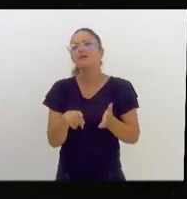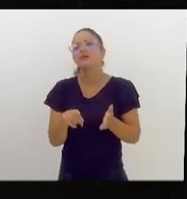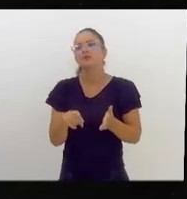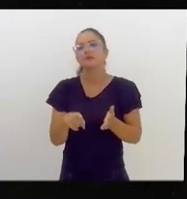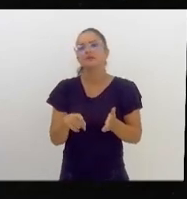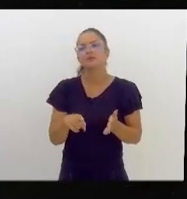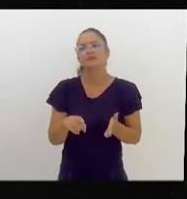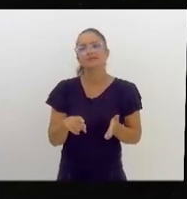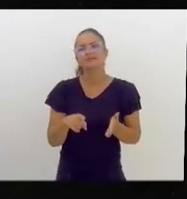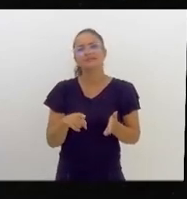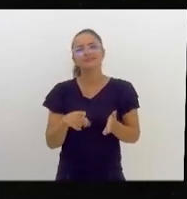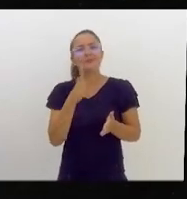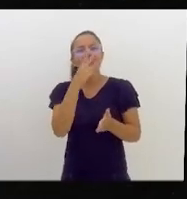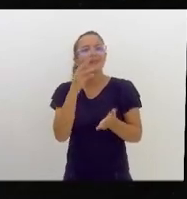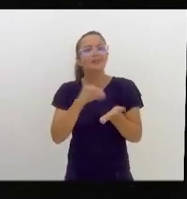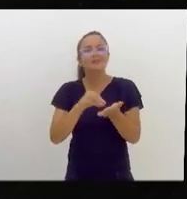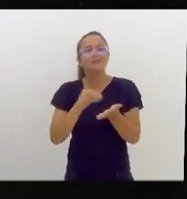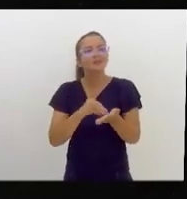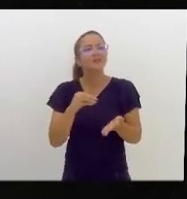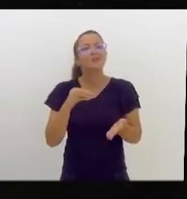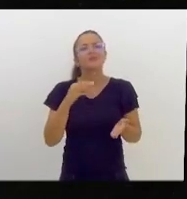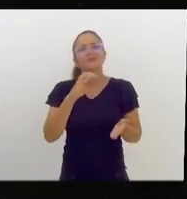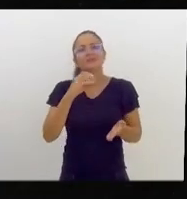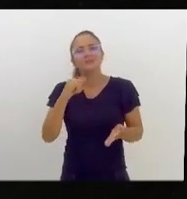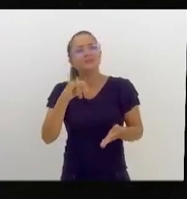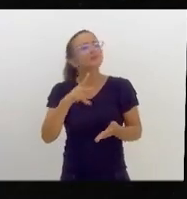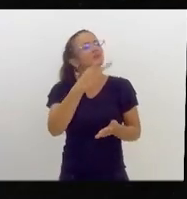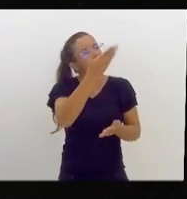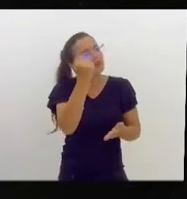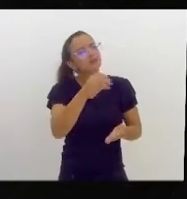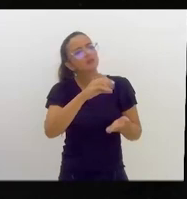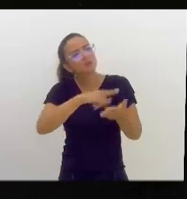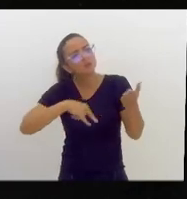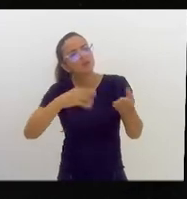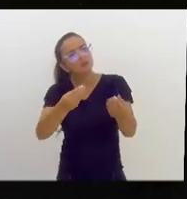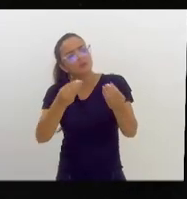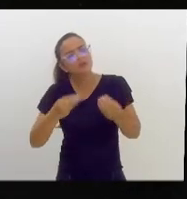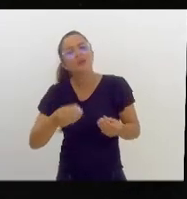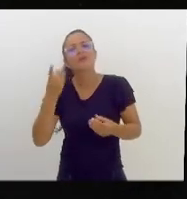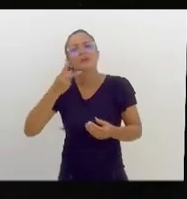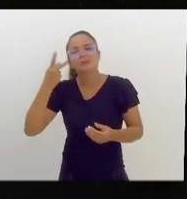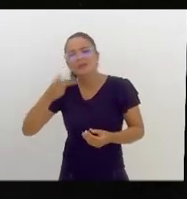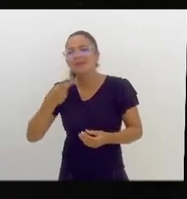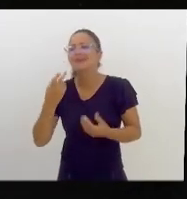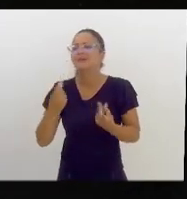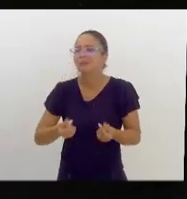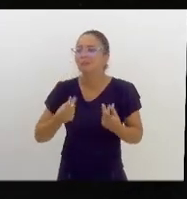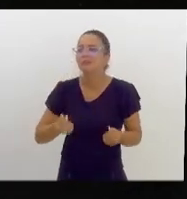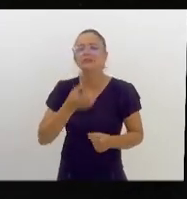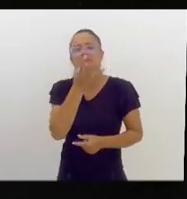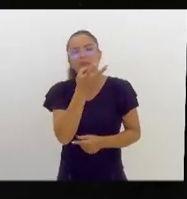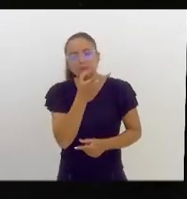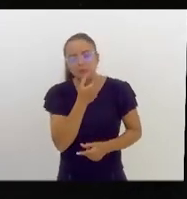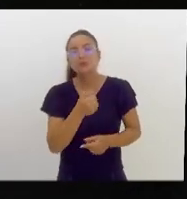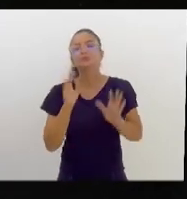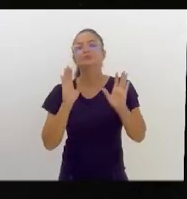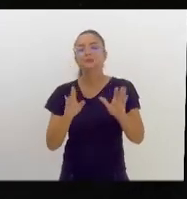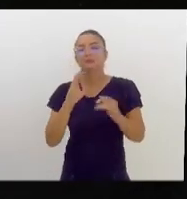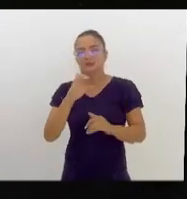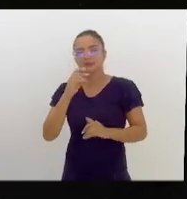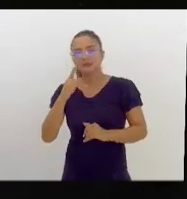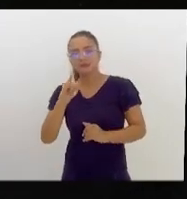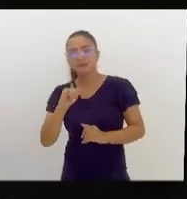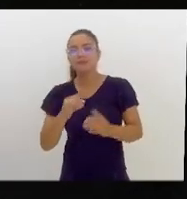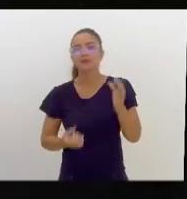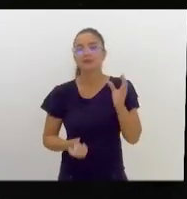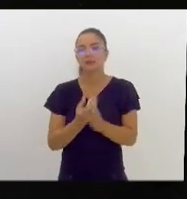falta da documentação solicitada à CPI, a chegada na Comissão Parlamentar de Inquérito, demorava muito tempo. E dizer que quando essa CPI foi